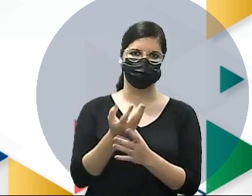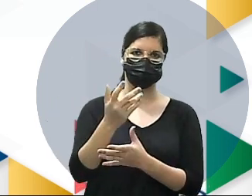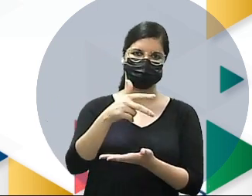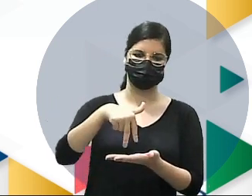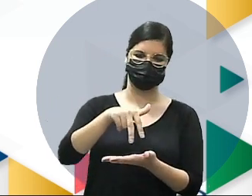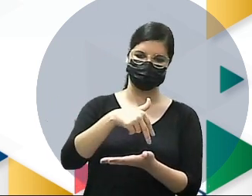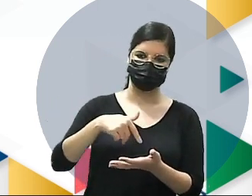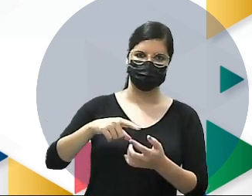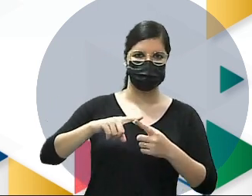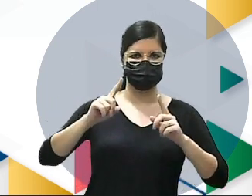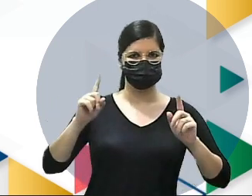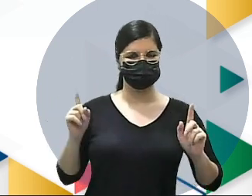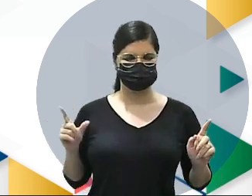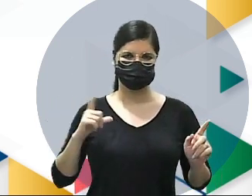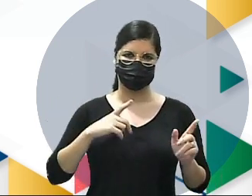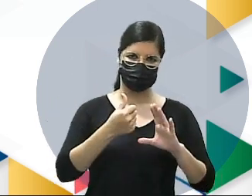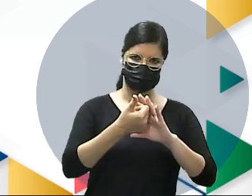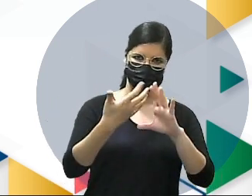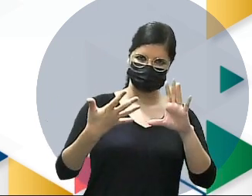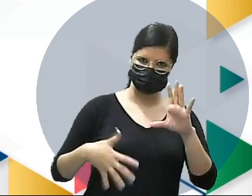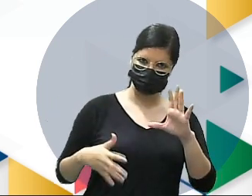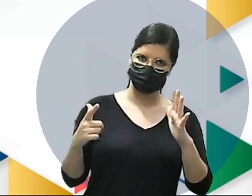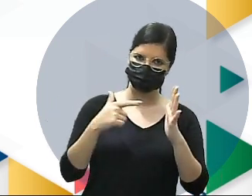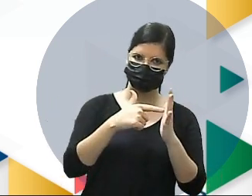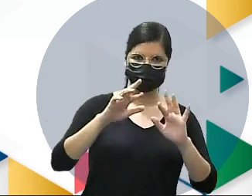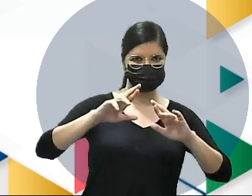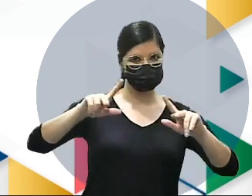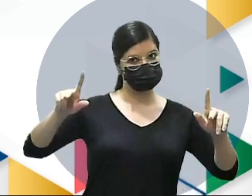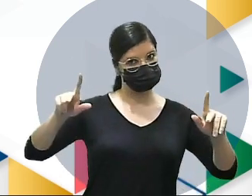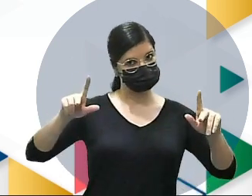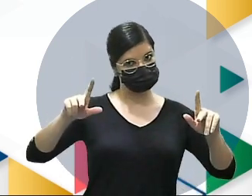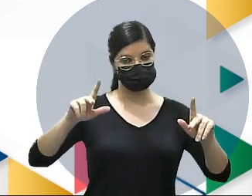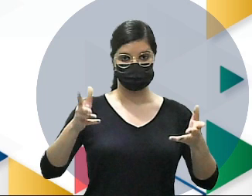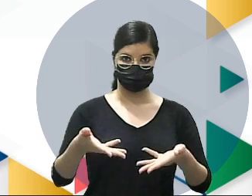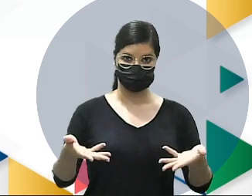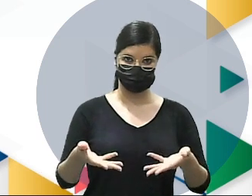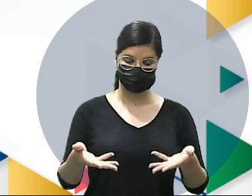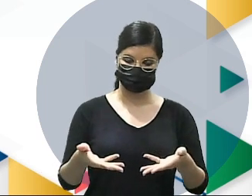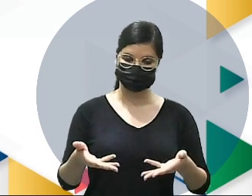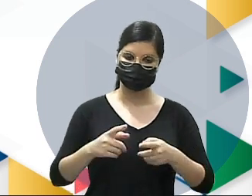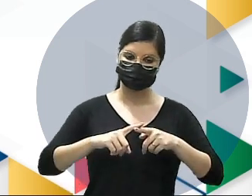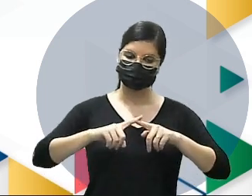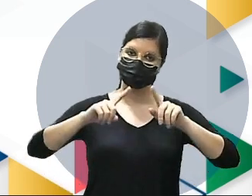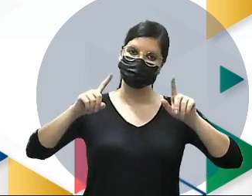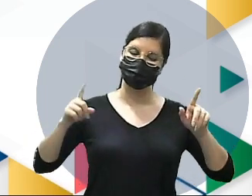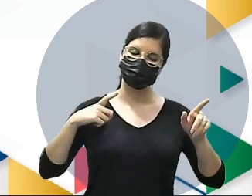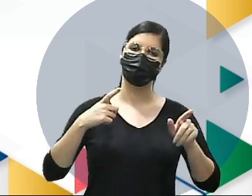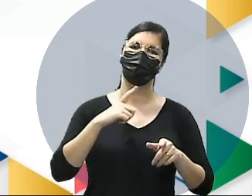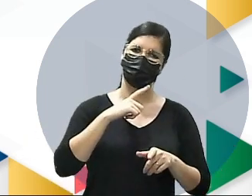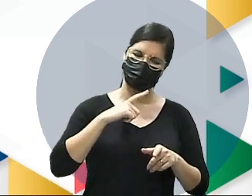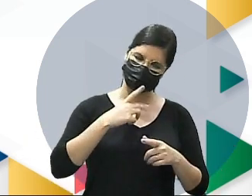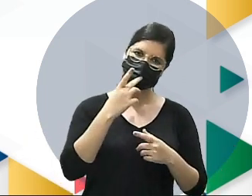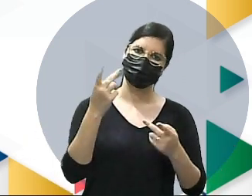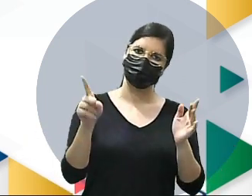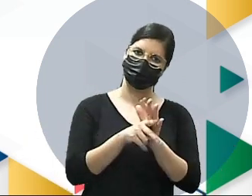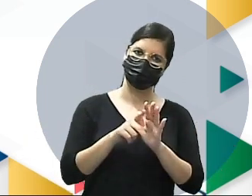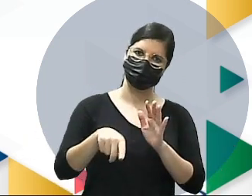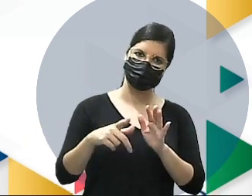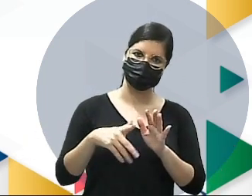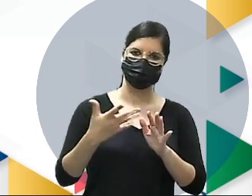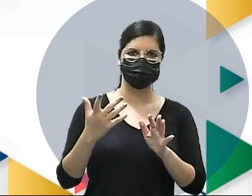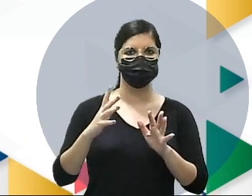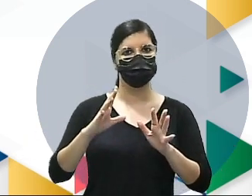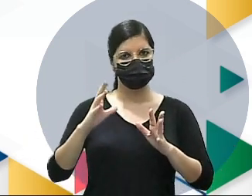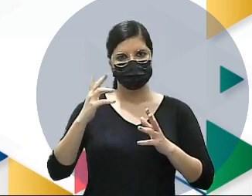né Lógico que ela tinha características e objetivos diferentes dos atuais Mas ela já existia na sua forma mais